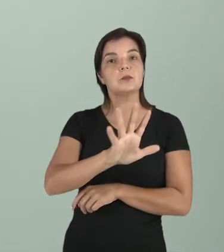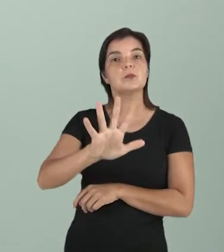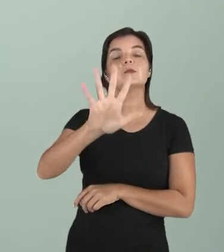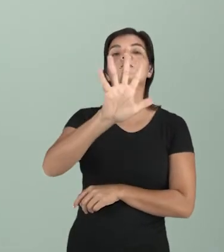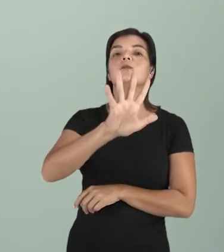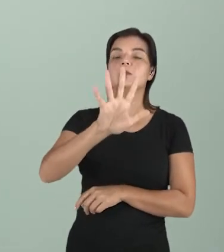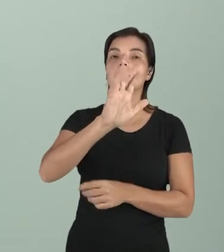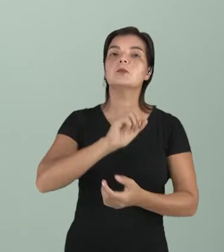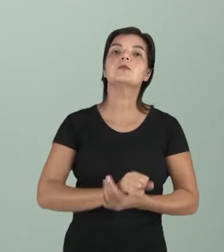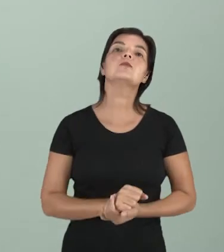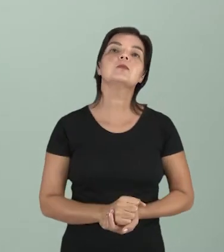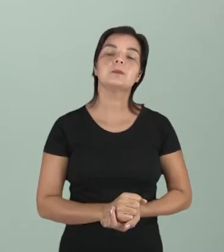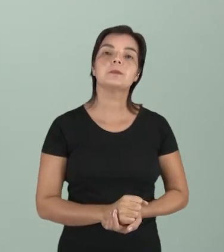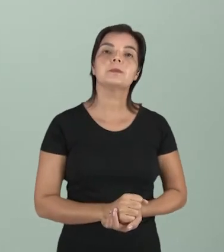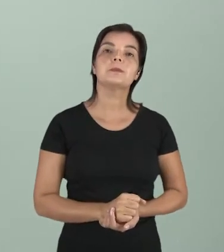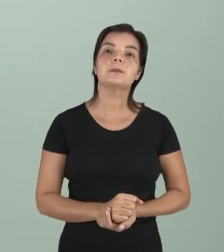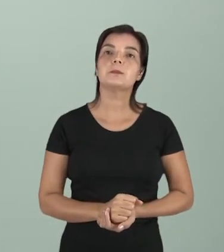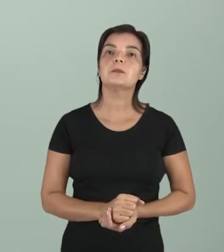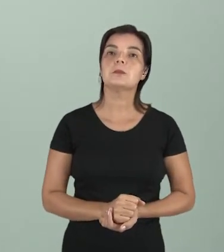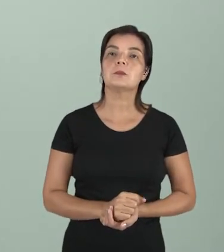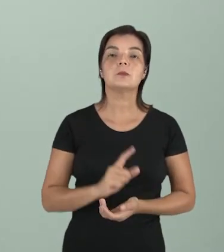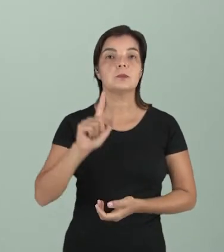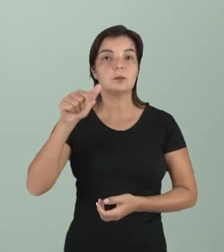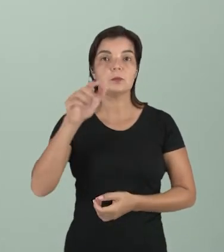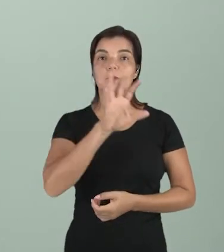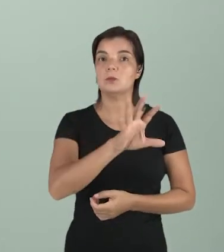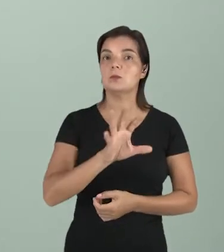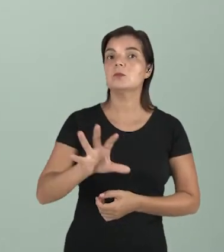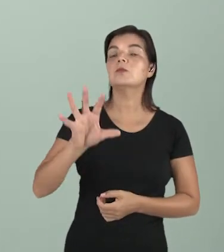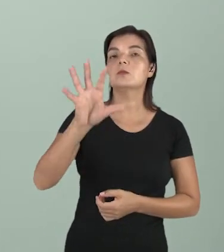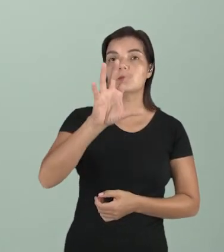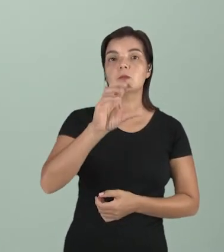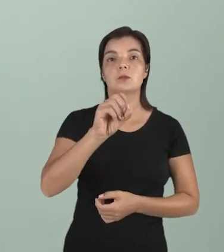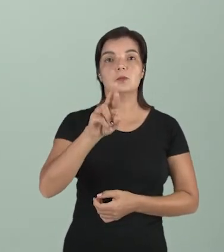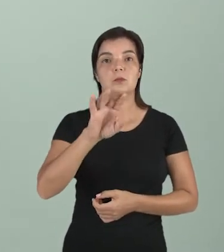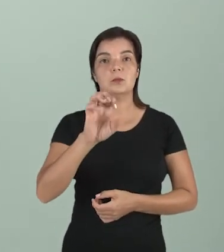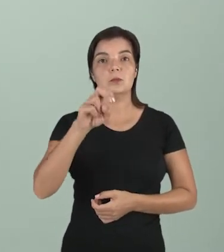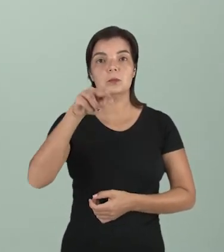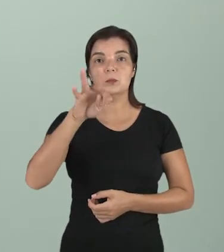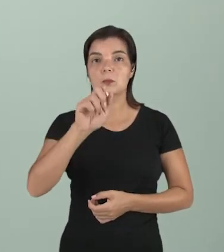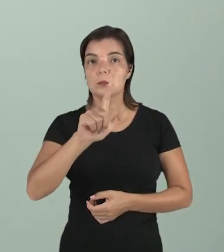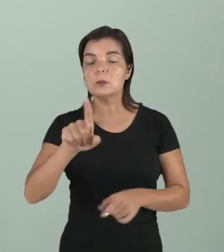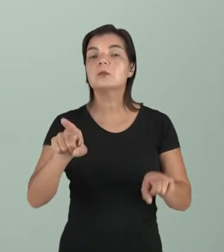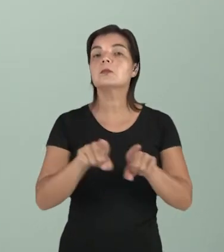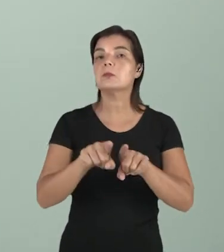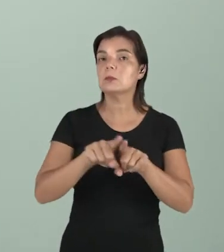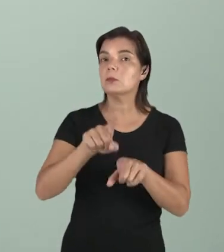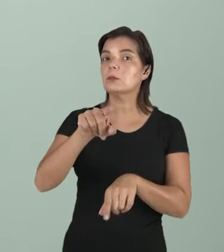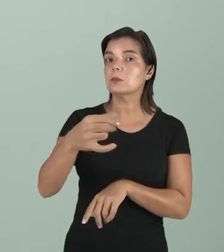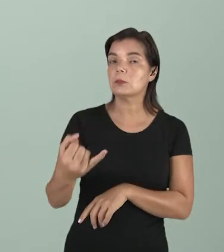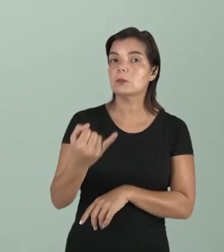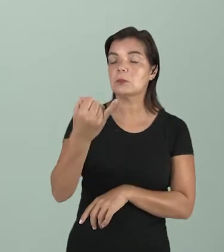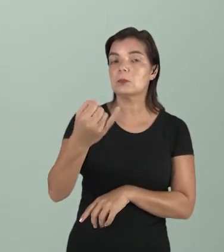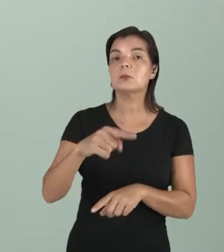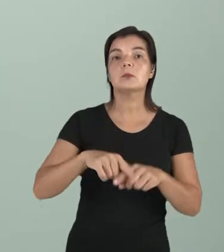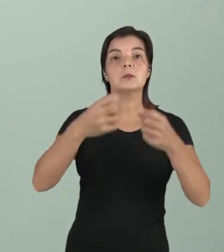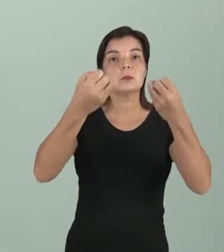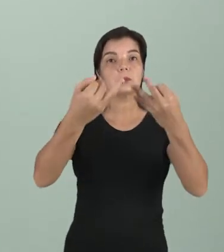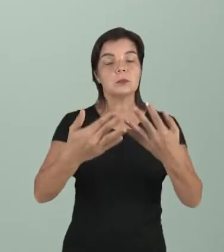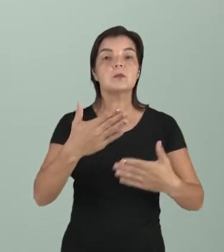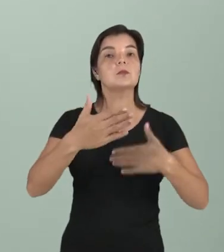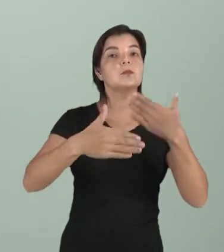a região, as outras regiões, a oriental do continente, por exemplo, também é importante. Mas quando nós falamos